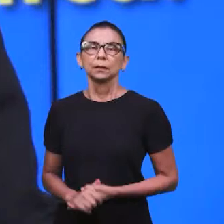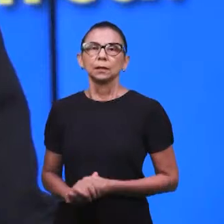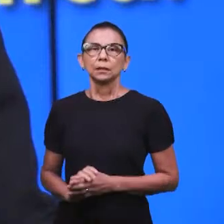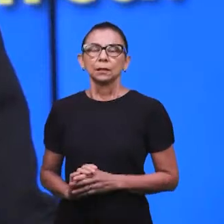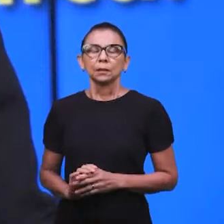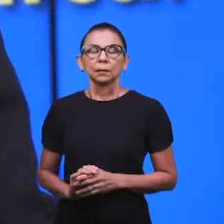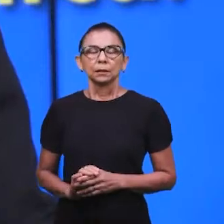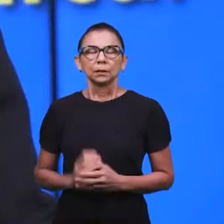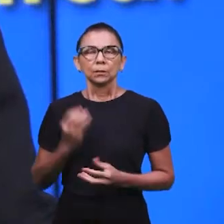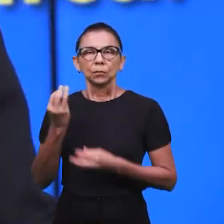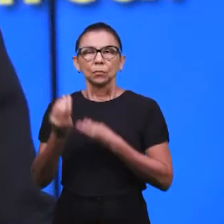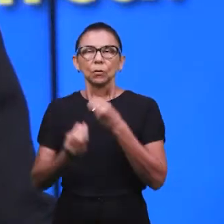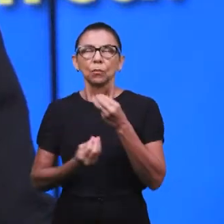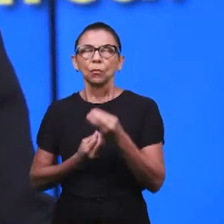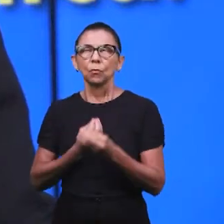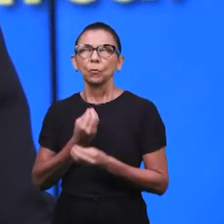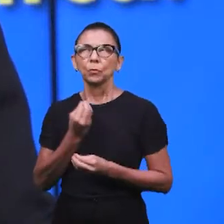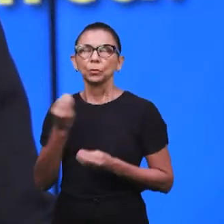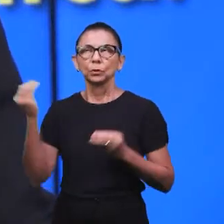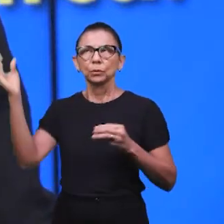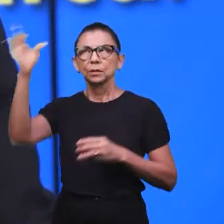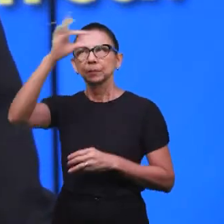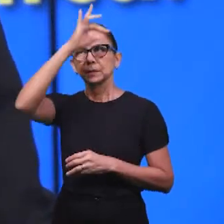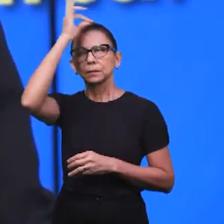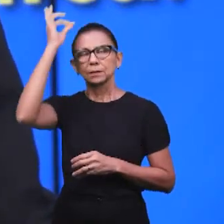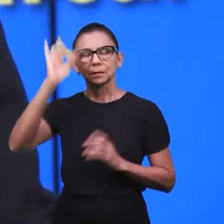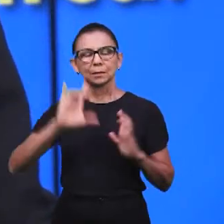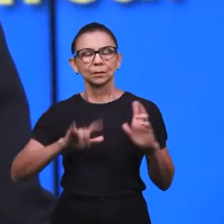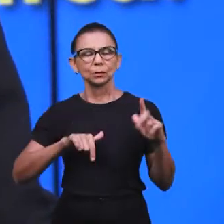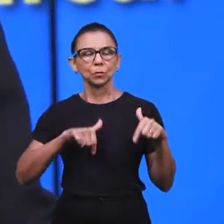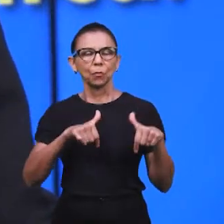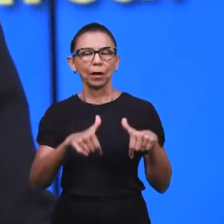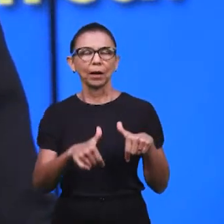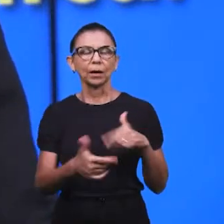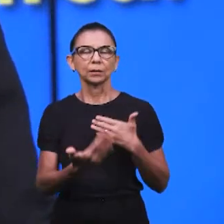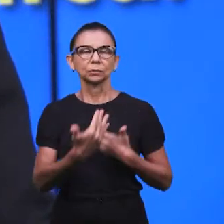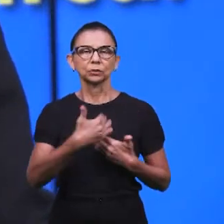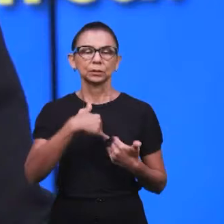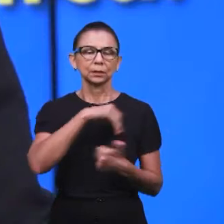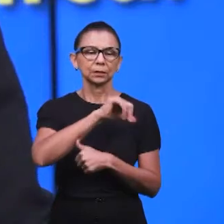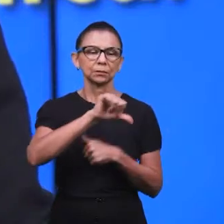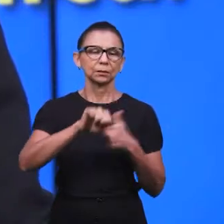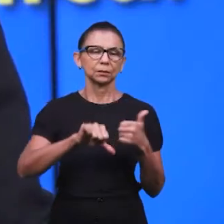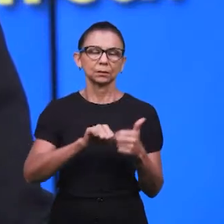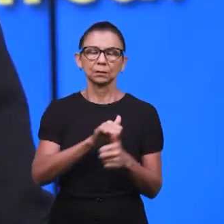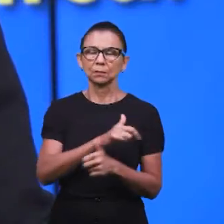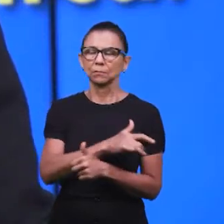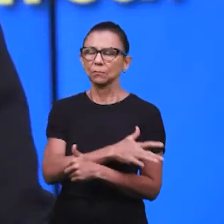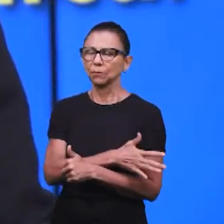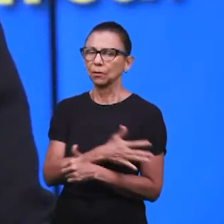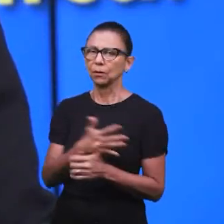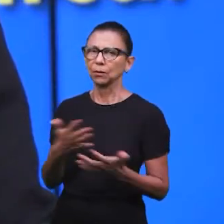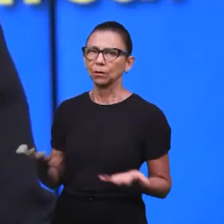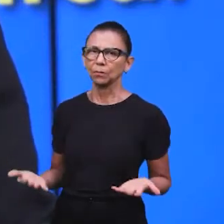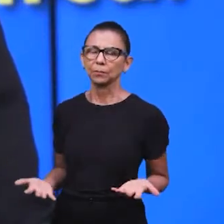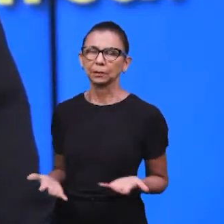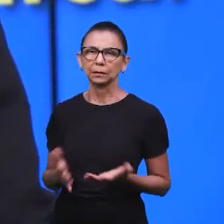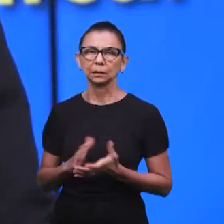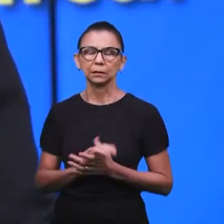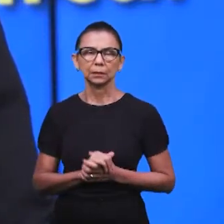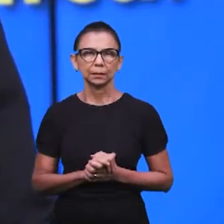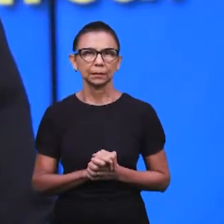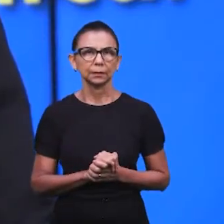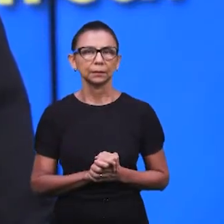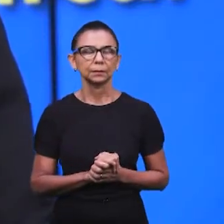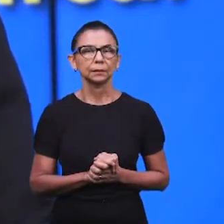né, que o Espírito Santo faz em nós, como um palanquinho, um lugar de homenagear alguém, né? Um lugar onde o Espírito Santo é